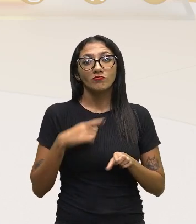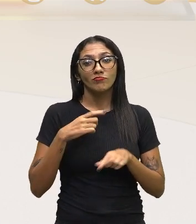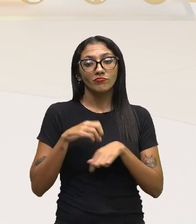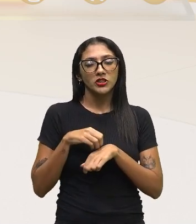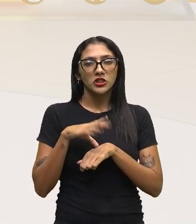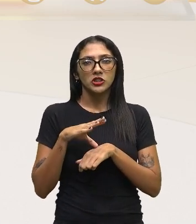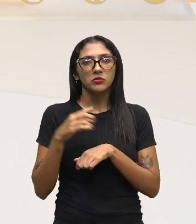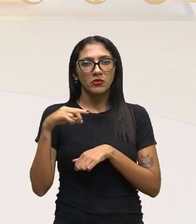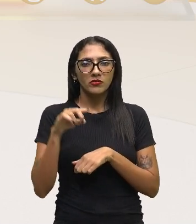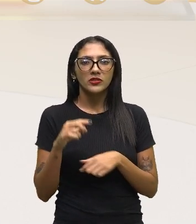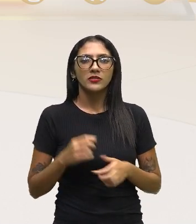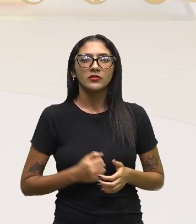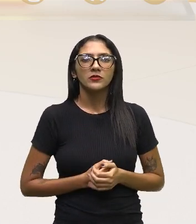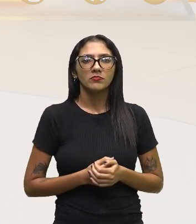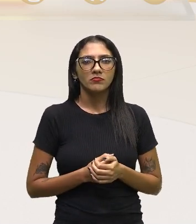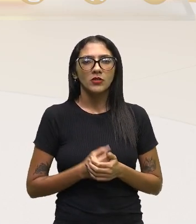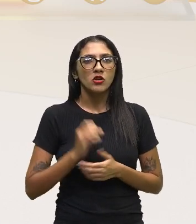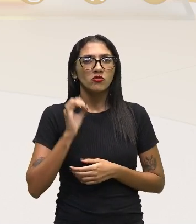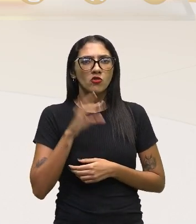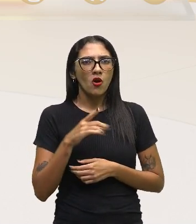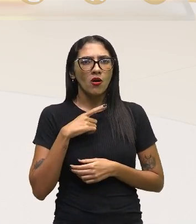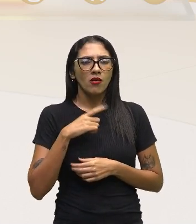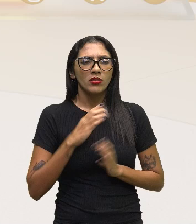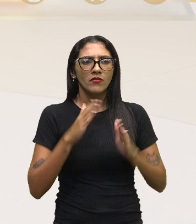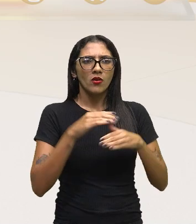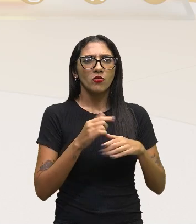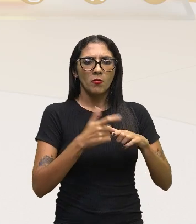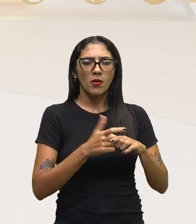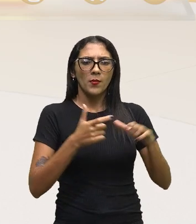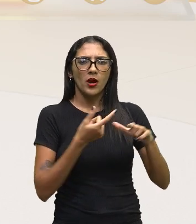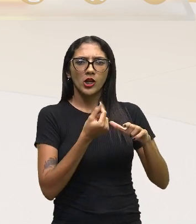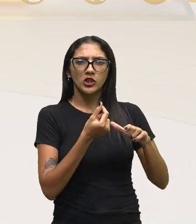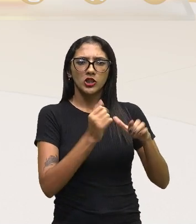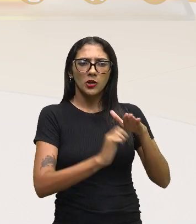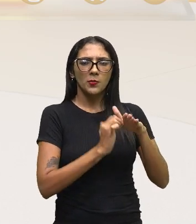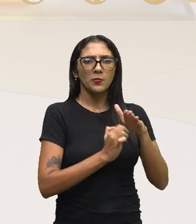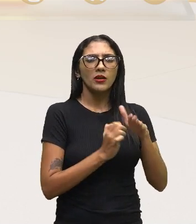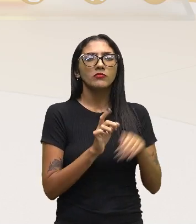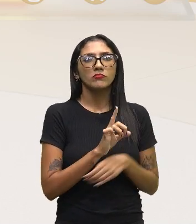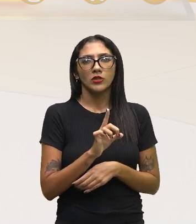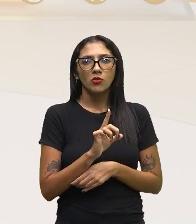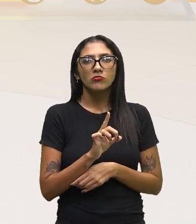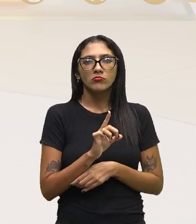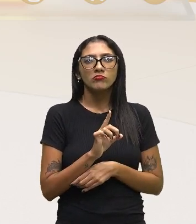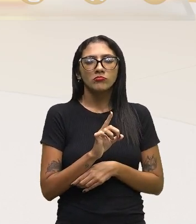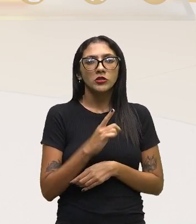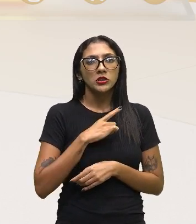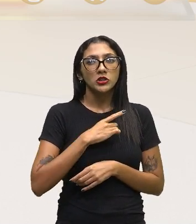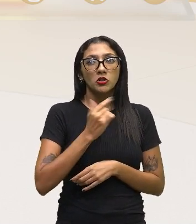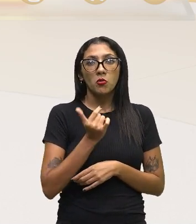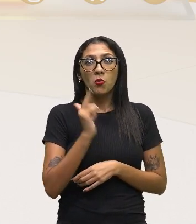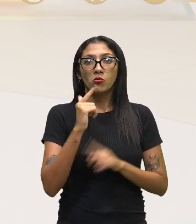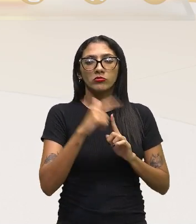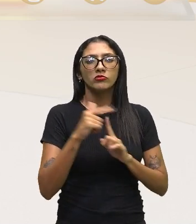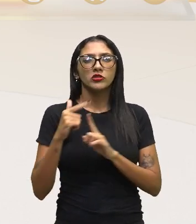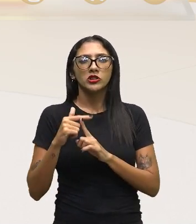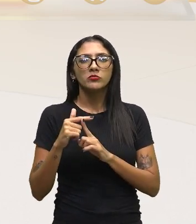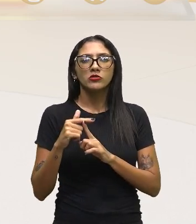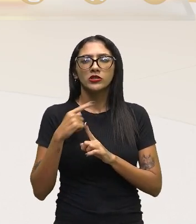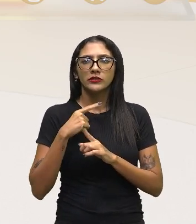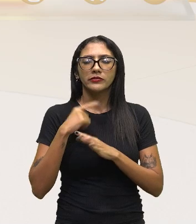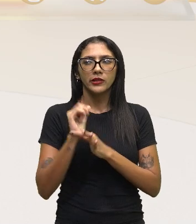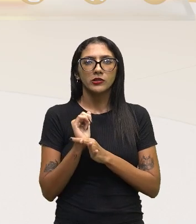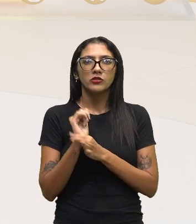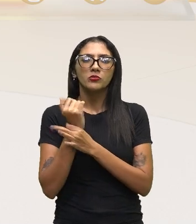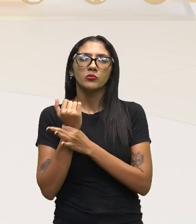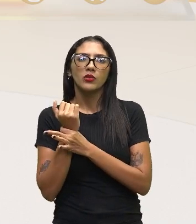recomendação? Não invista apenas em ações, invista em investimentos, em ativos que tenham uma